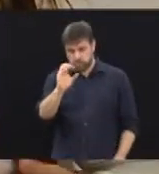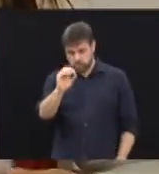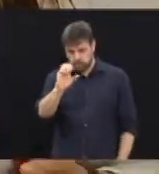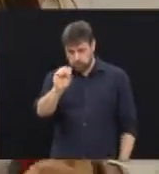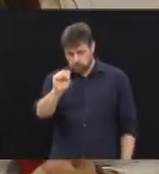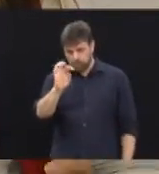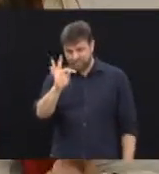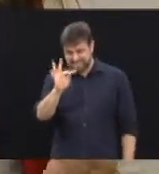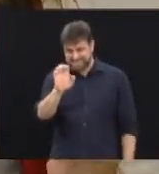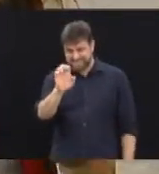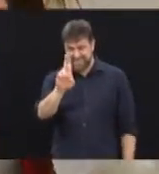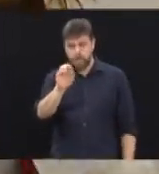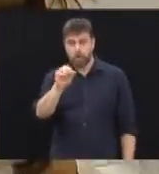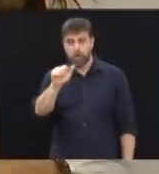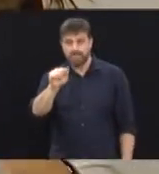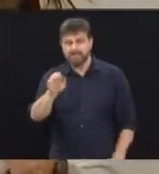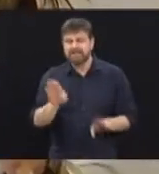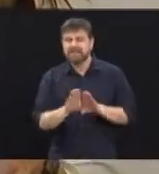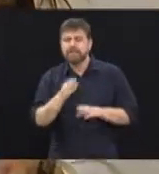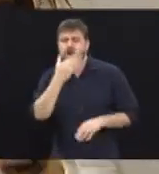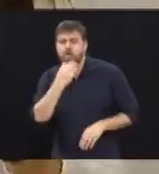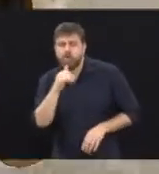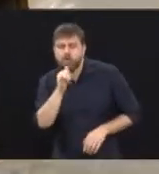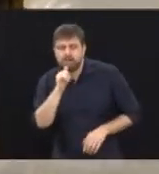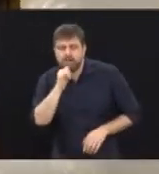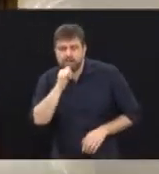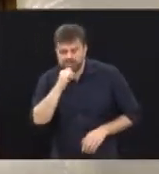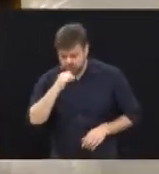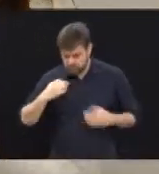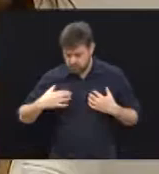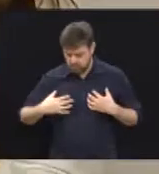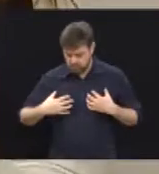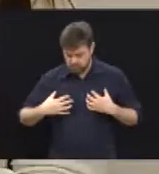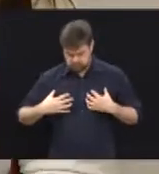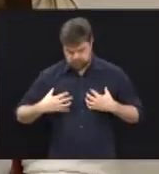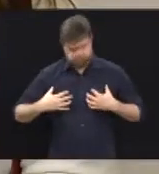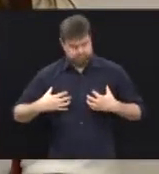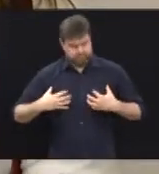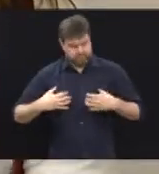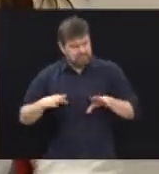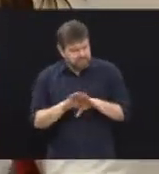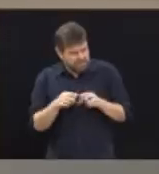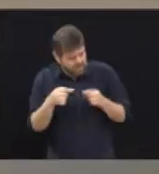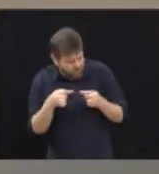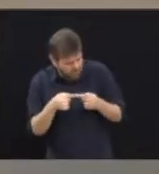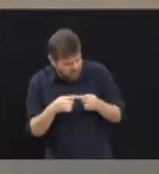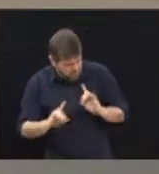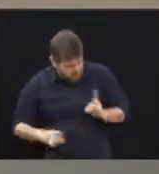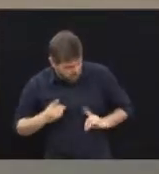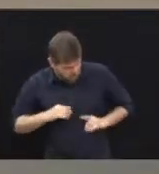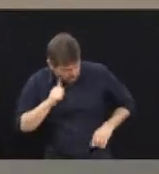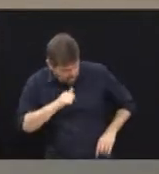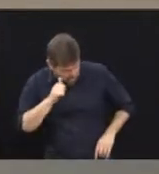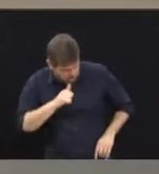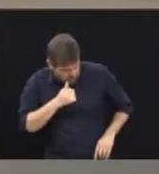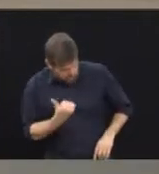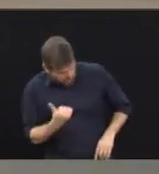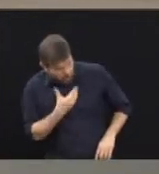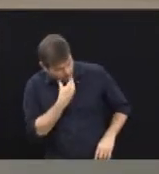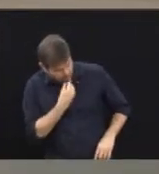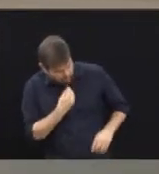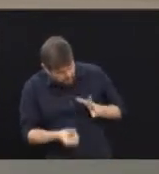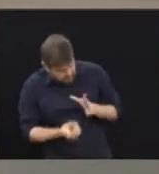cresce o seio do homem. Isso tem alguma coisa a ver com excesso de hormônios femininos? Seria isso? Isso acontece de uma